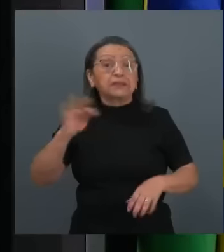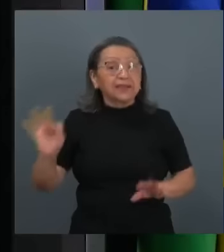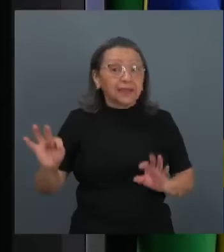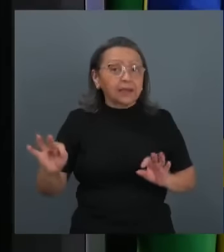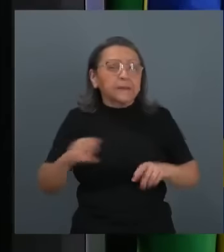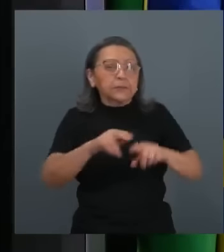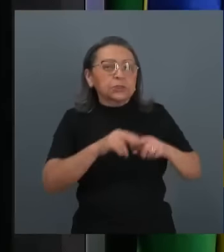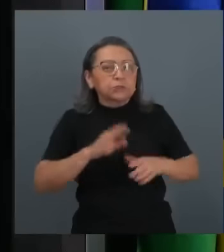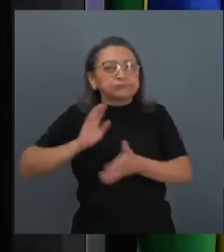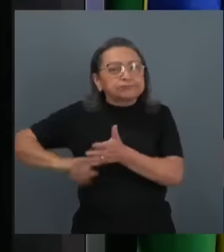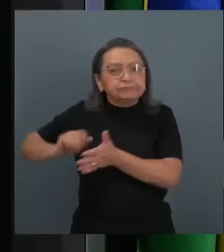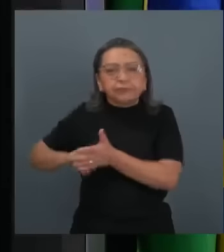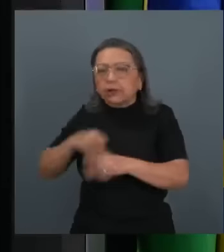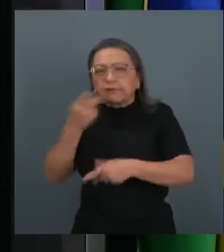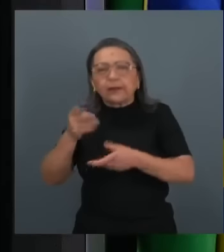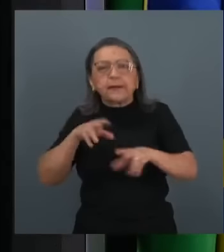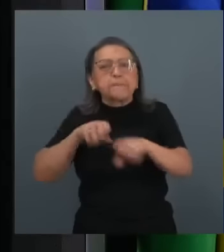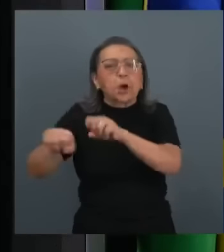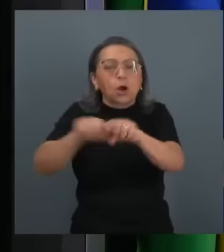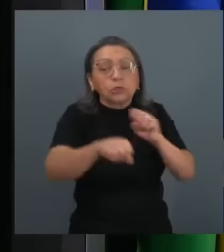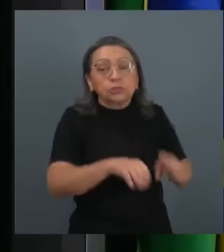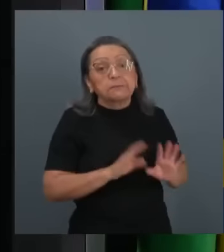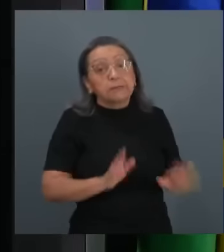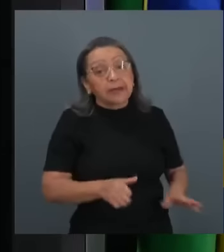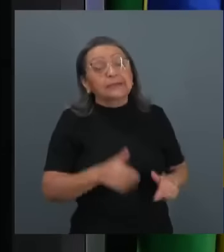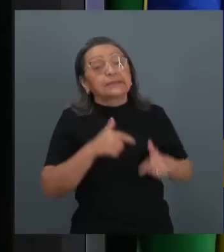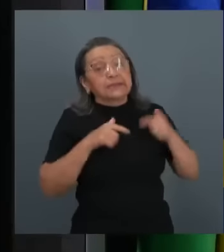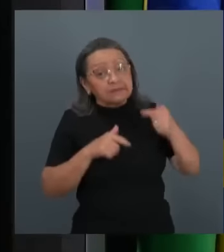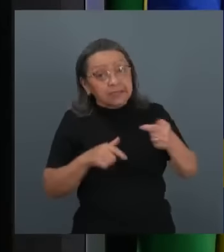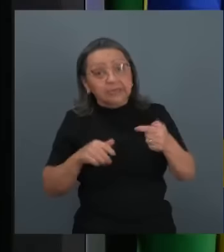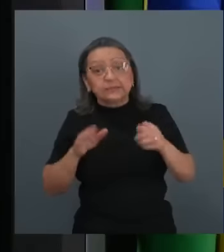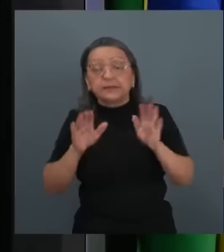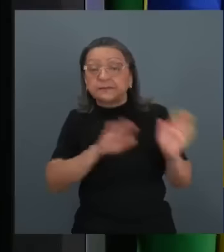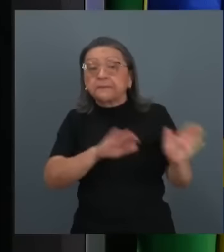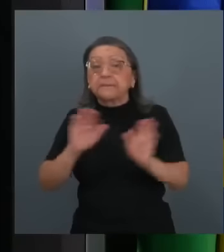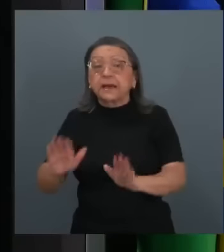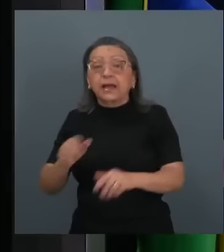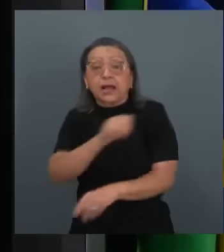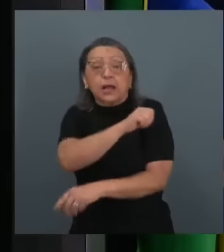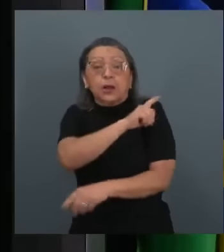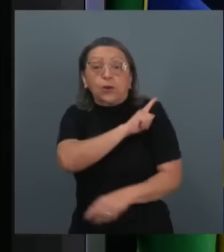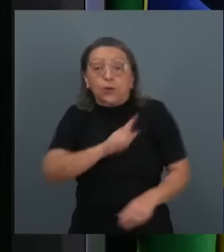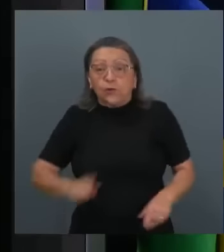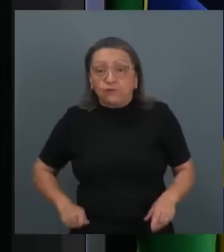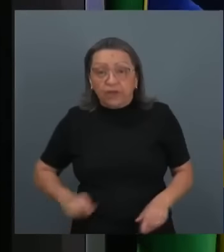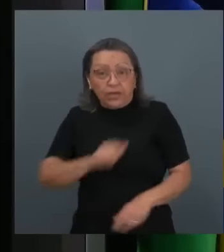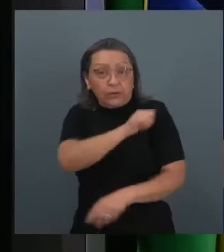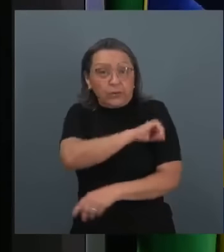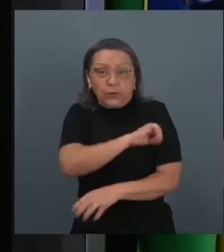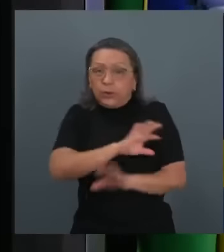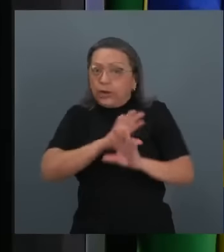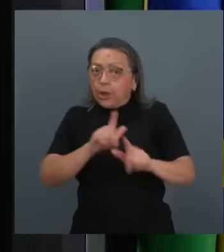São 7. Já que o governo do Rio de Janeiro não é do PT, aí vem aquele estrondoso. Quer dizer, é uma